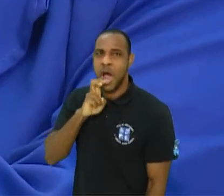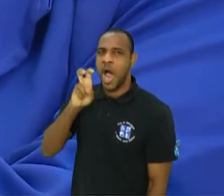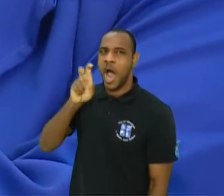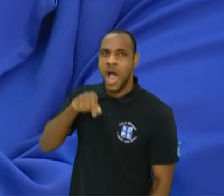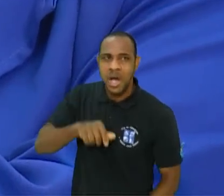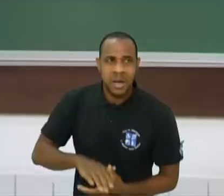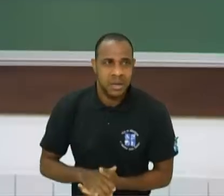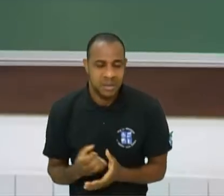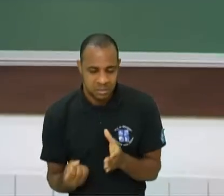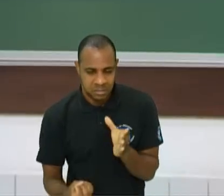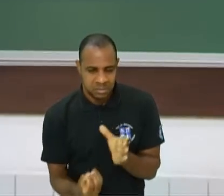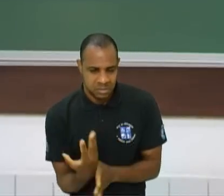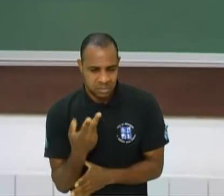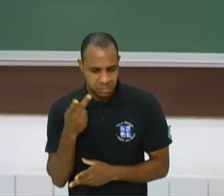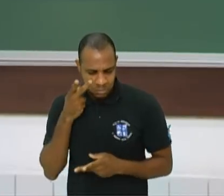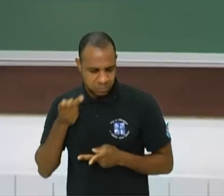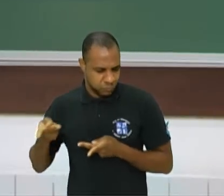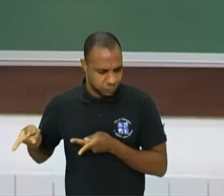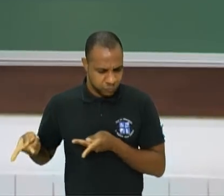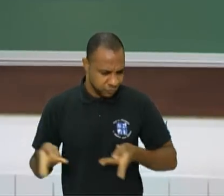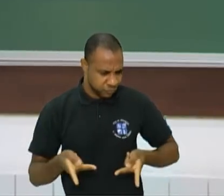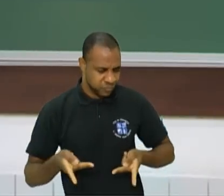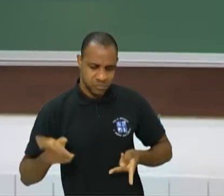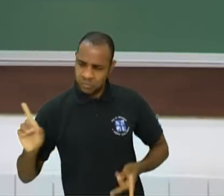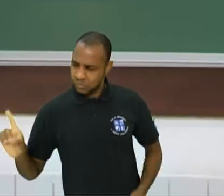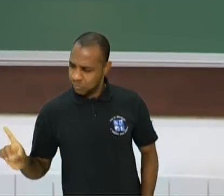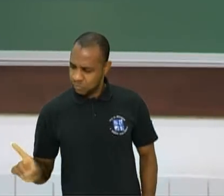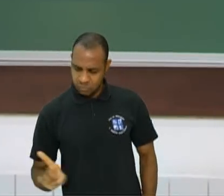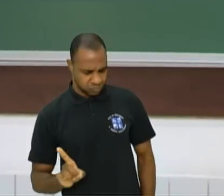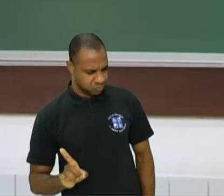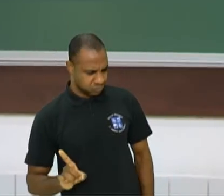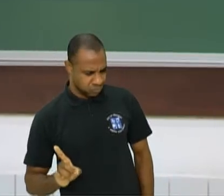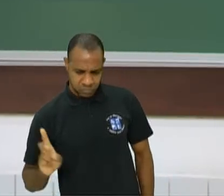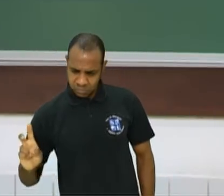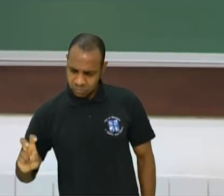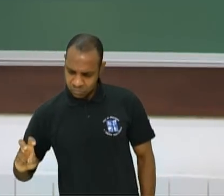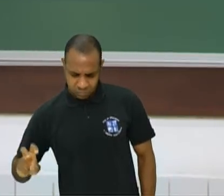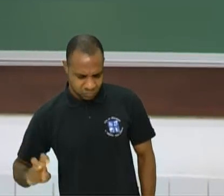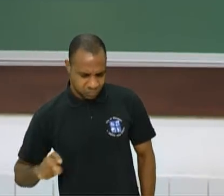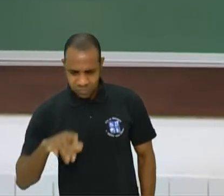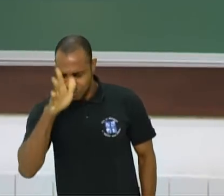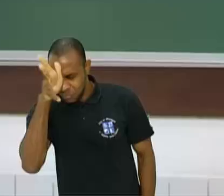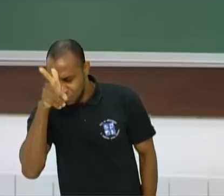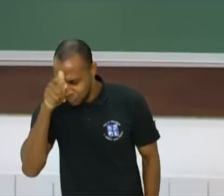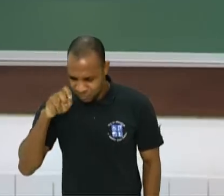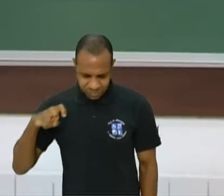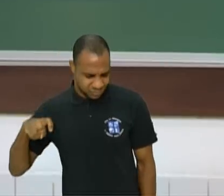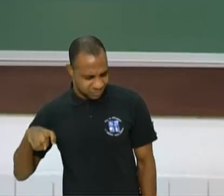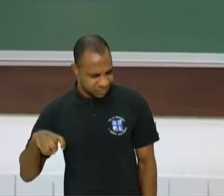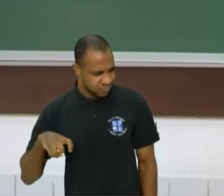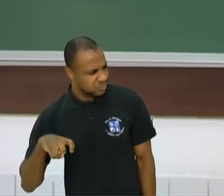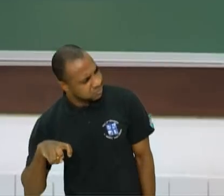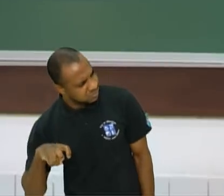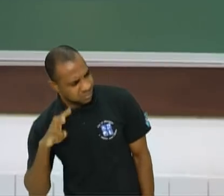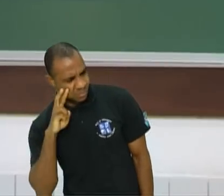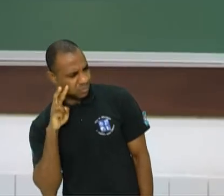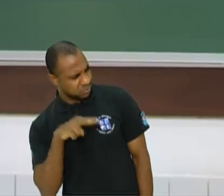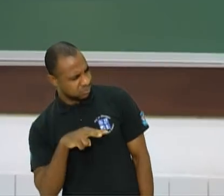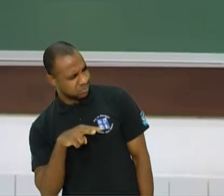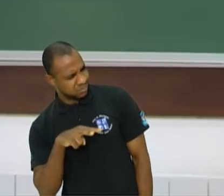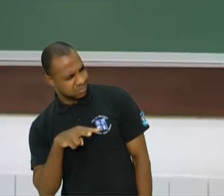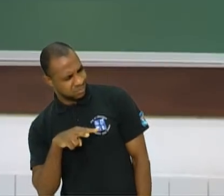E apareceu um visitante. Olhou aquela águia, olhou de novo por mais